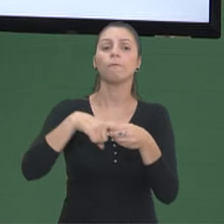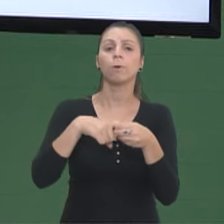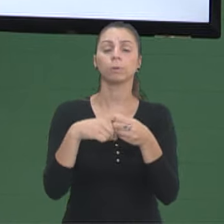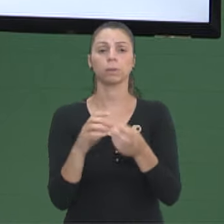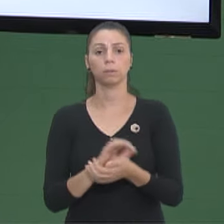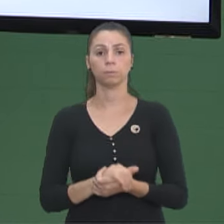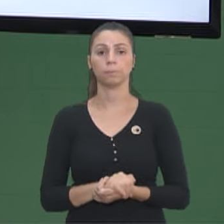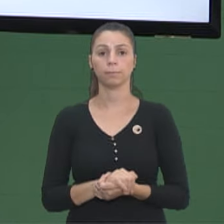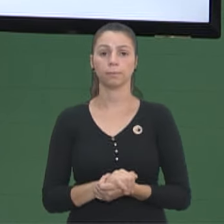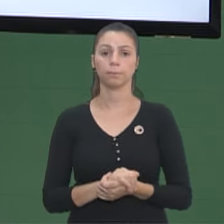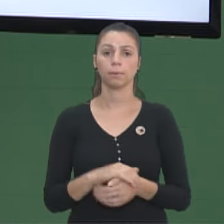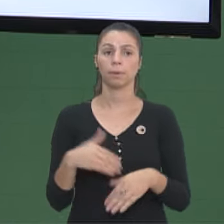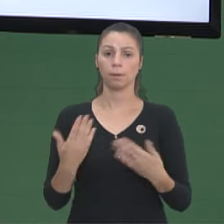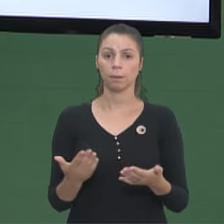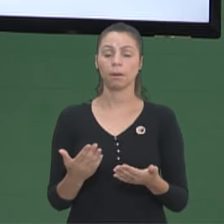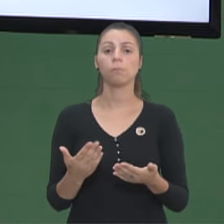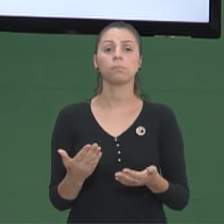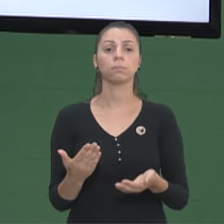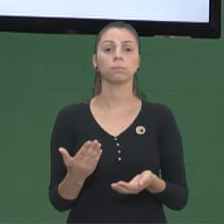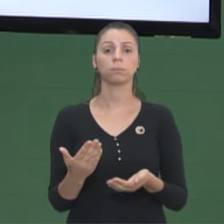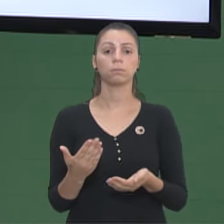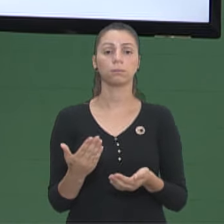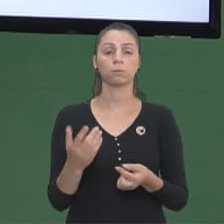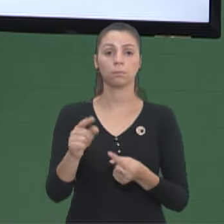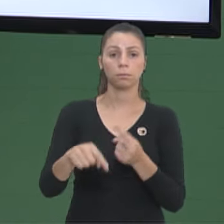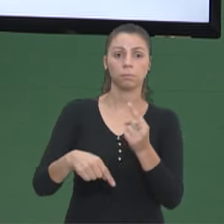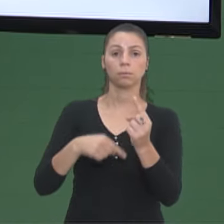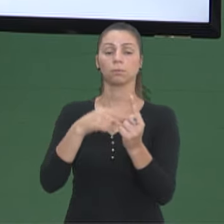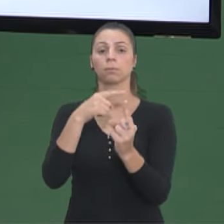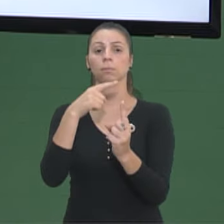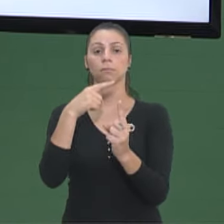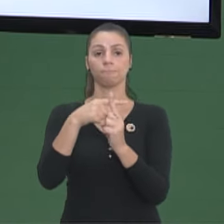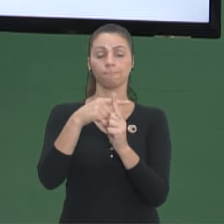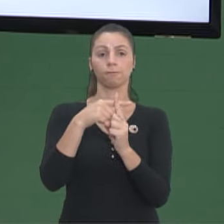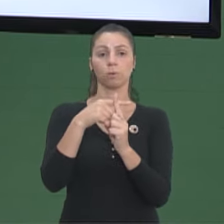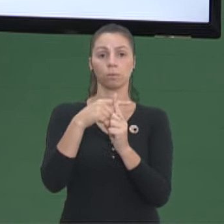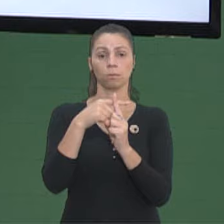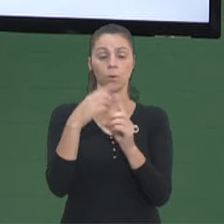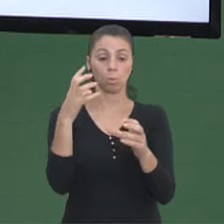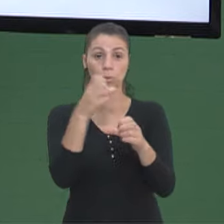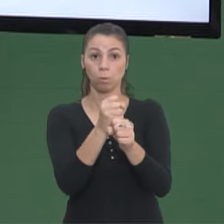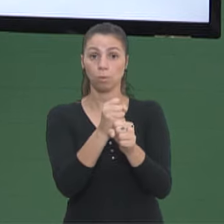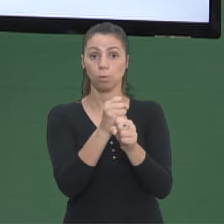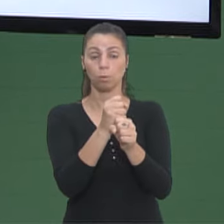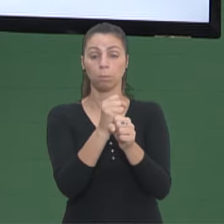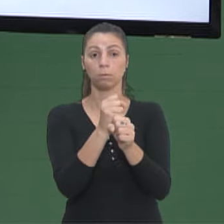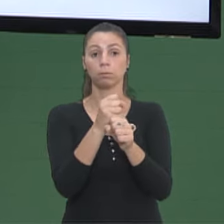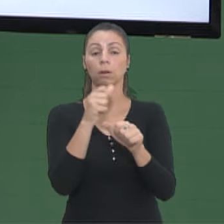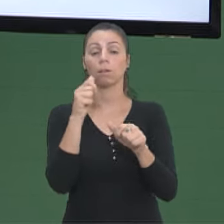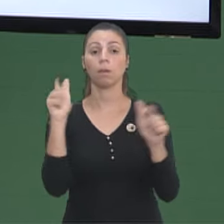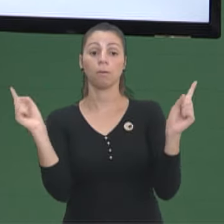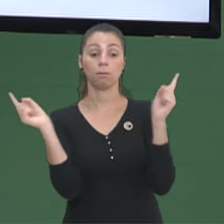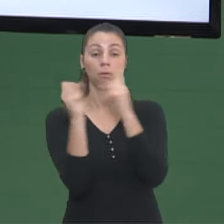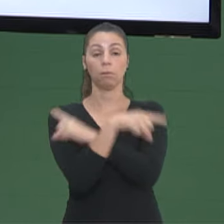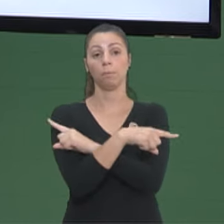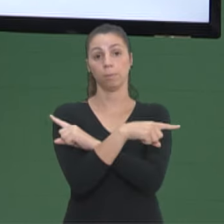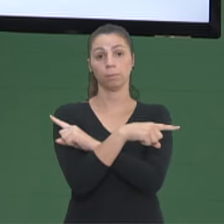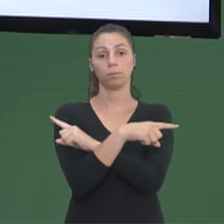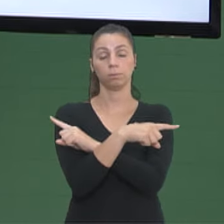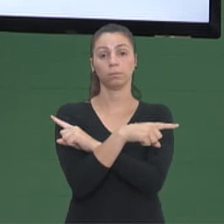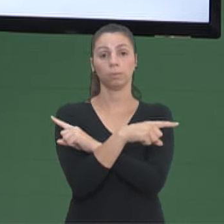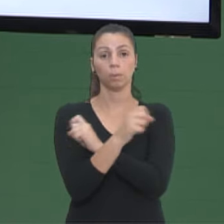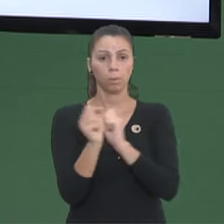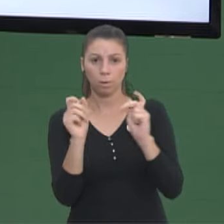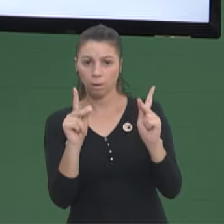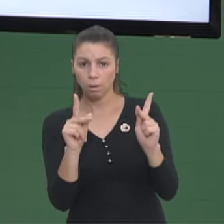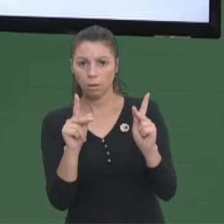Então, quando a gente trabalha aqui nessa soma, a gente está trabalhando com o oposto. Nessa subtração, a gente está trabalhando com o oposto.